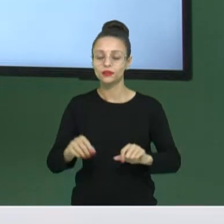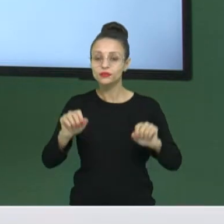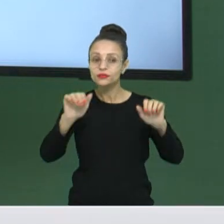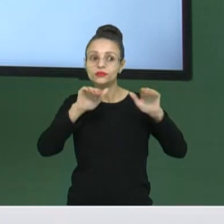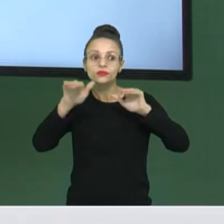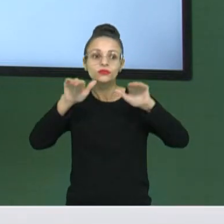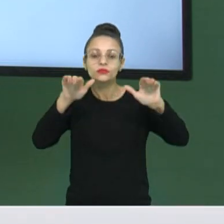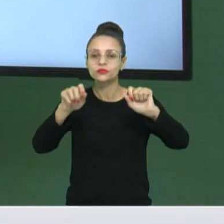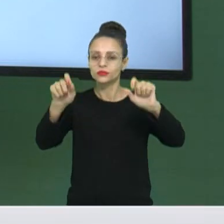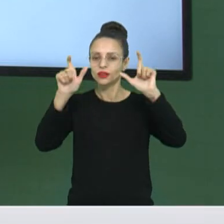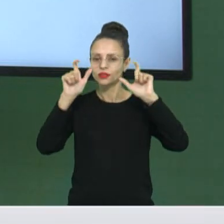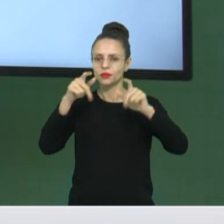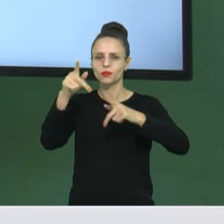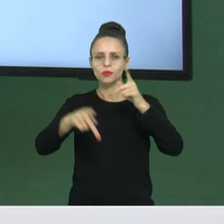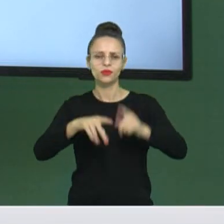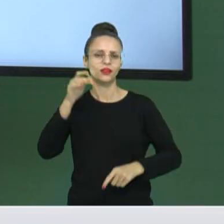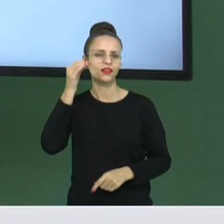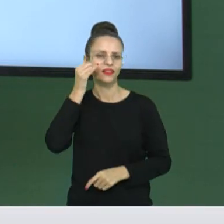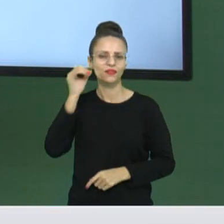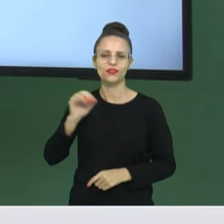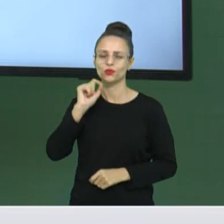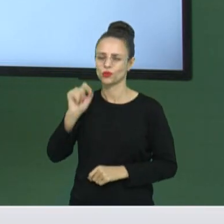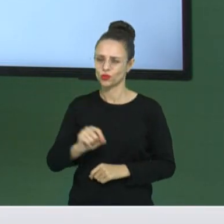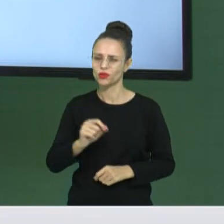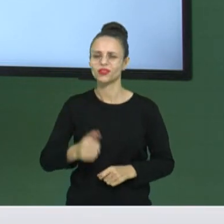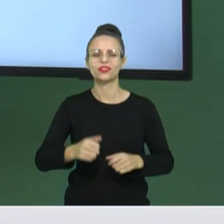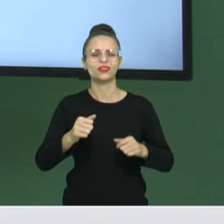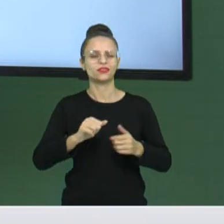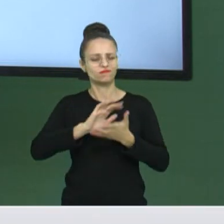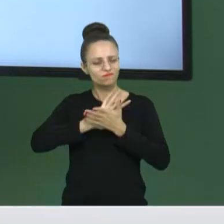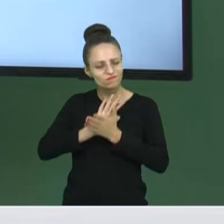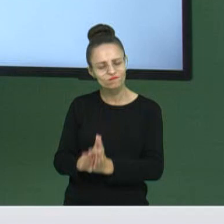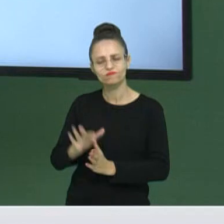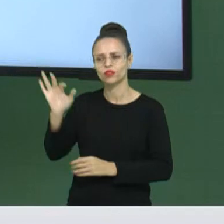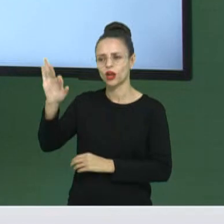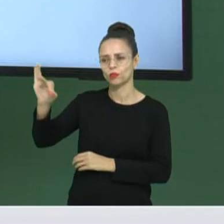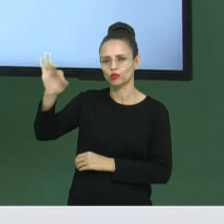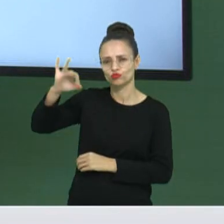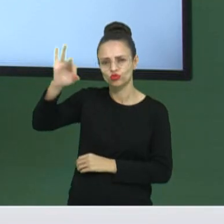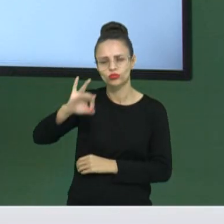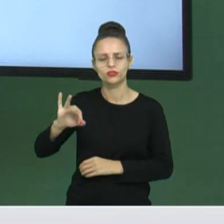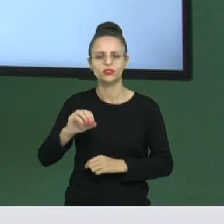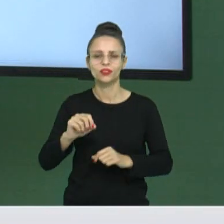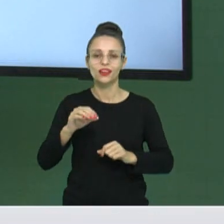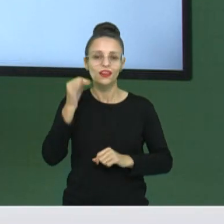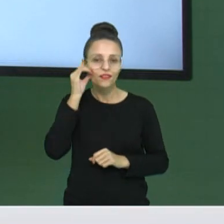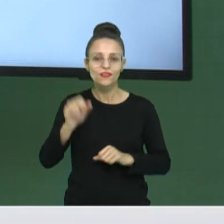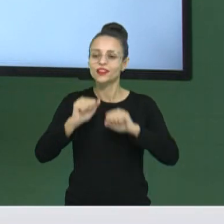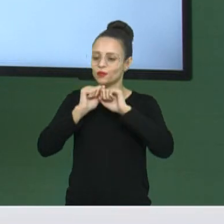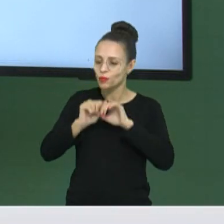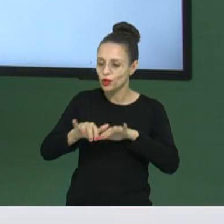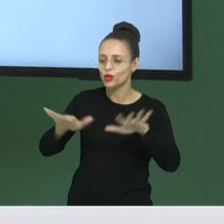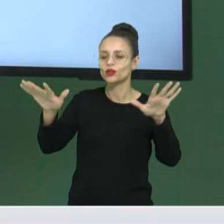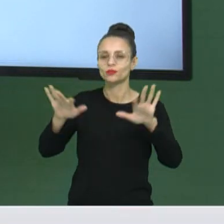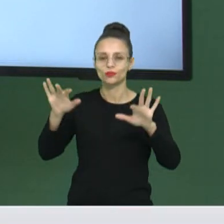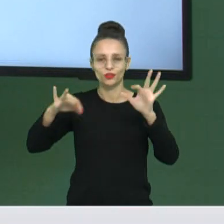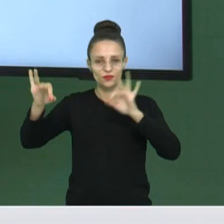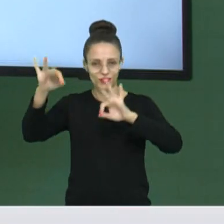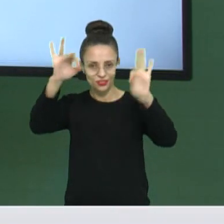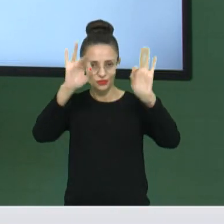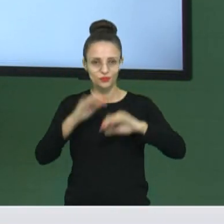da população para que evite, né, que elimine o mosquito, que evite a proliferação do